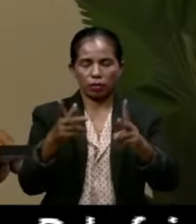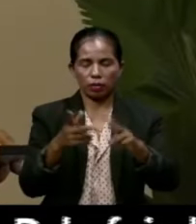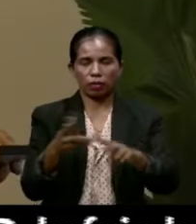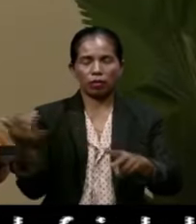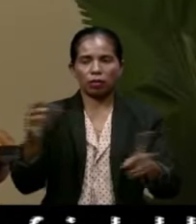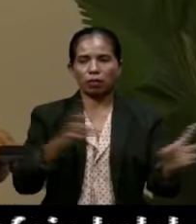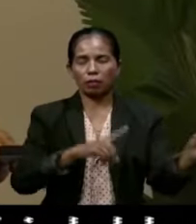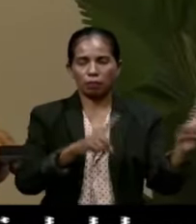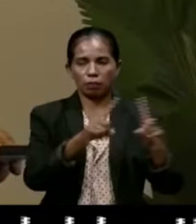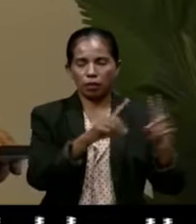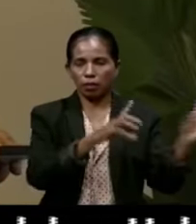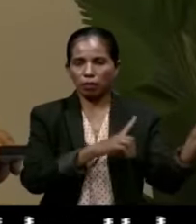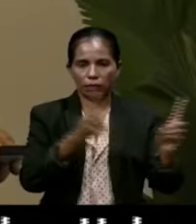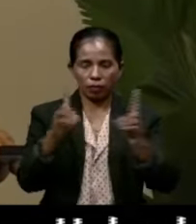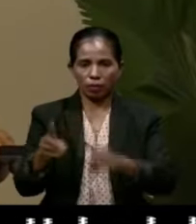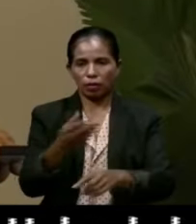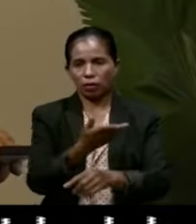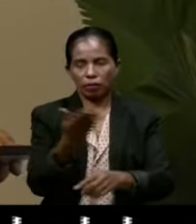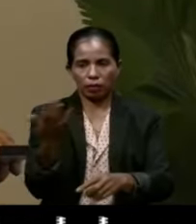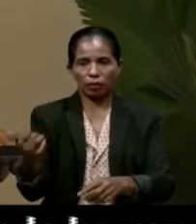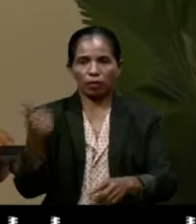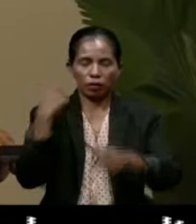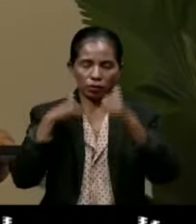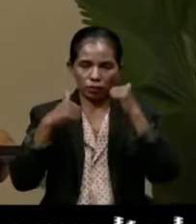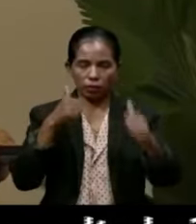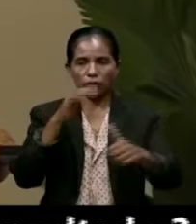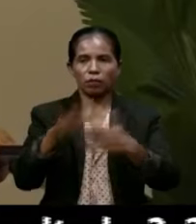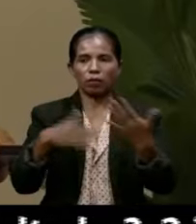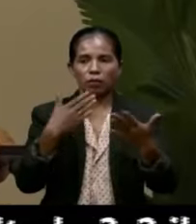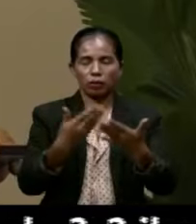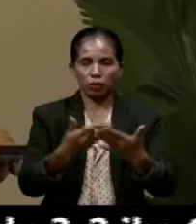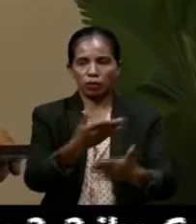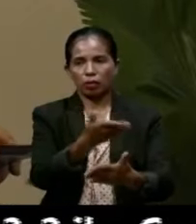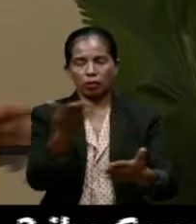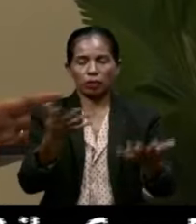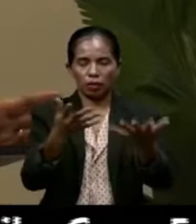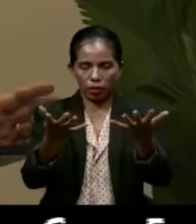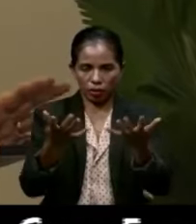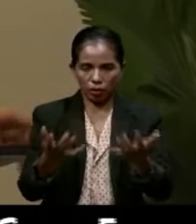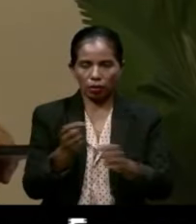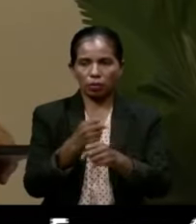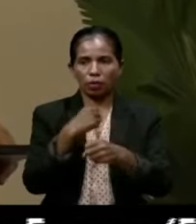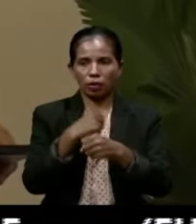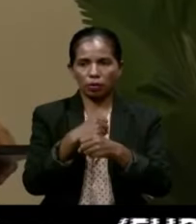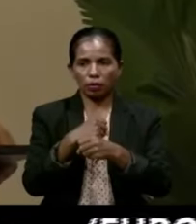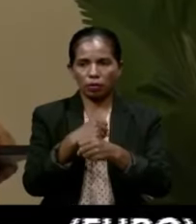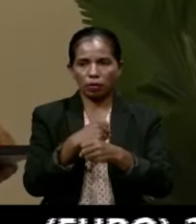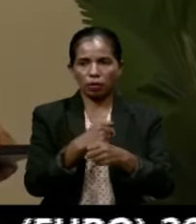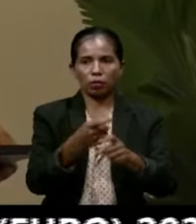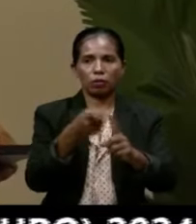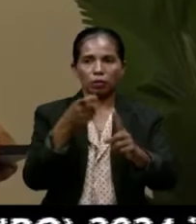ba implemente imi nia aktivitas sesuatu, batu tu nabe mai imi akar katu halau